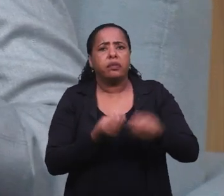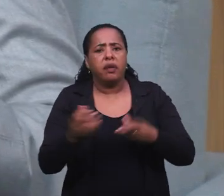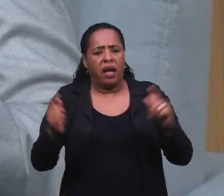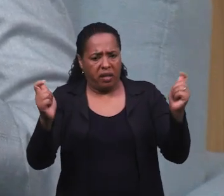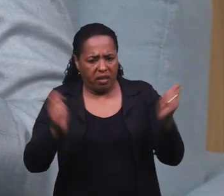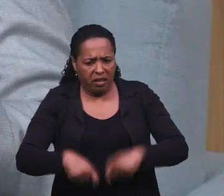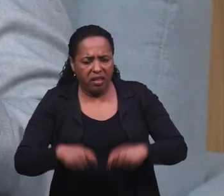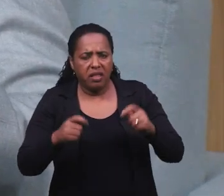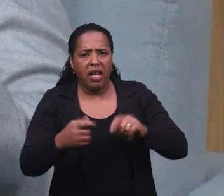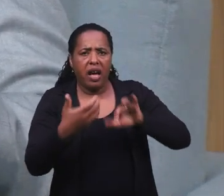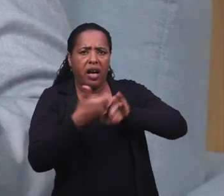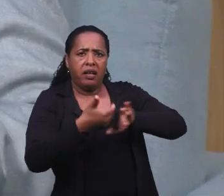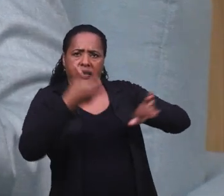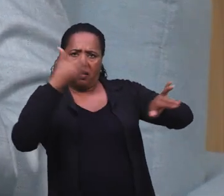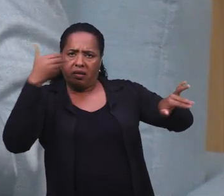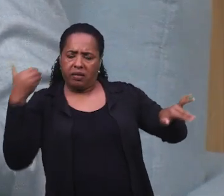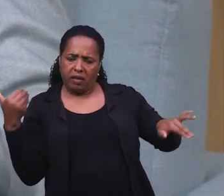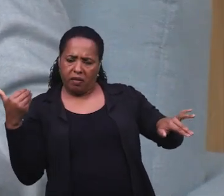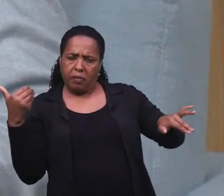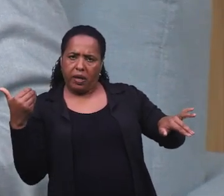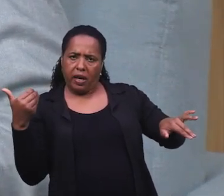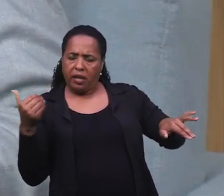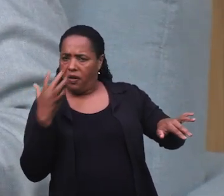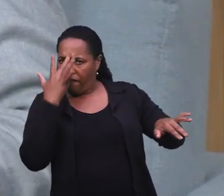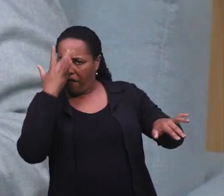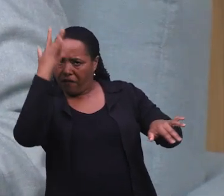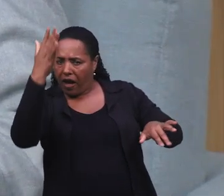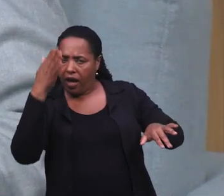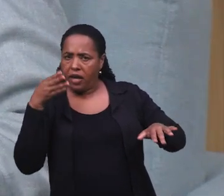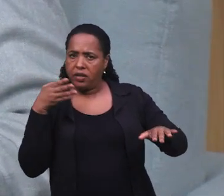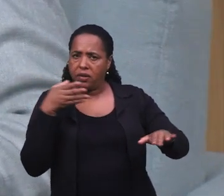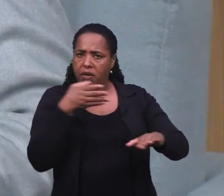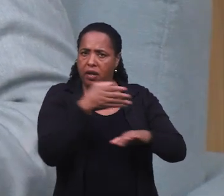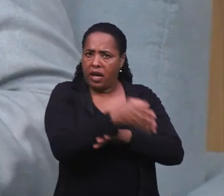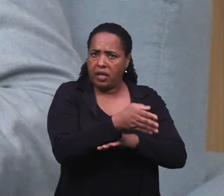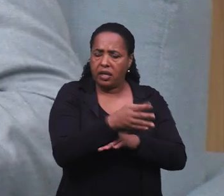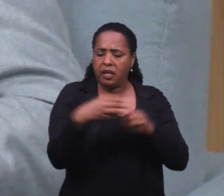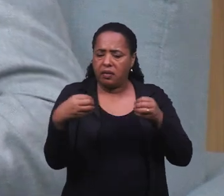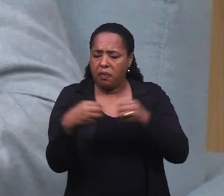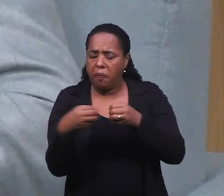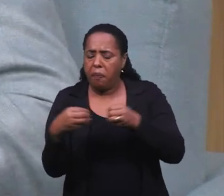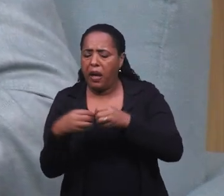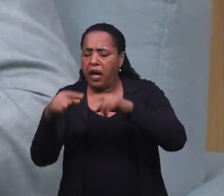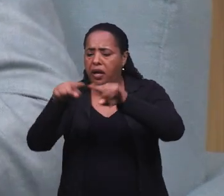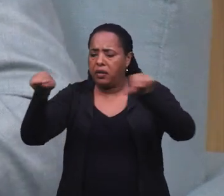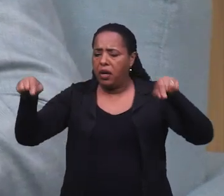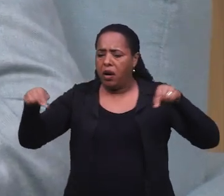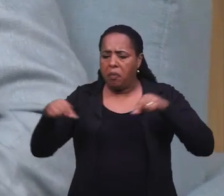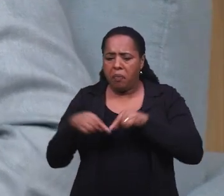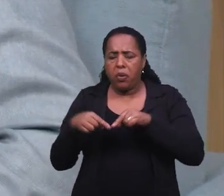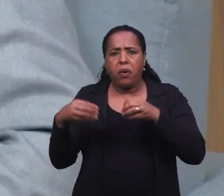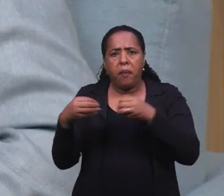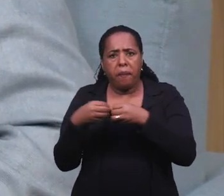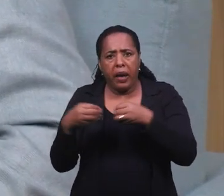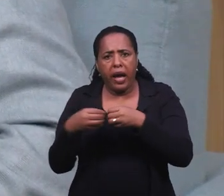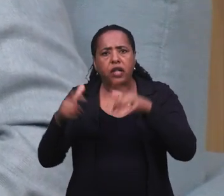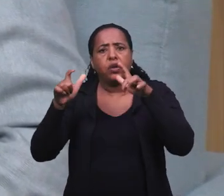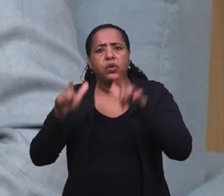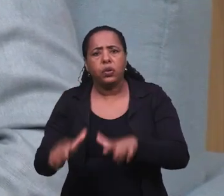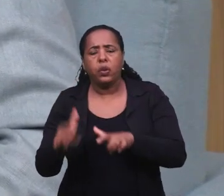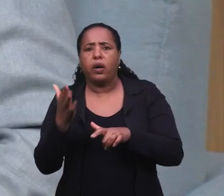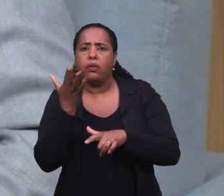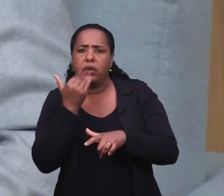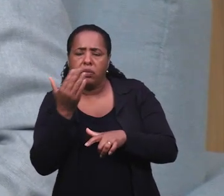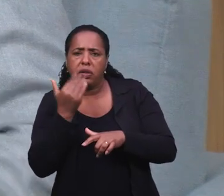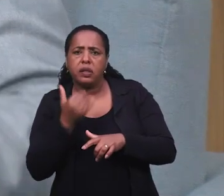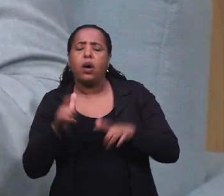e ele me falou de pontos importantes naquilo que se refere ao cuidado dos nossos irmãos idosos. Tem um idoso